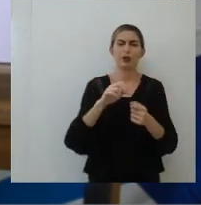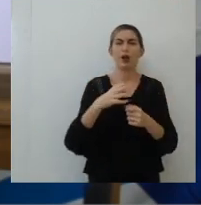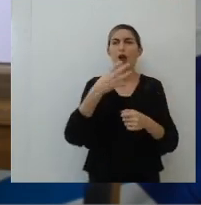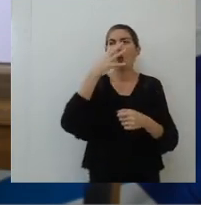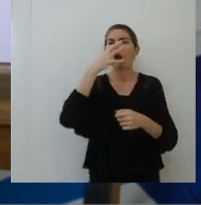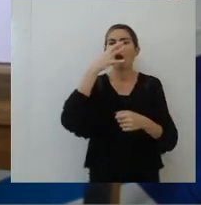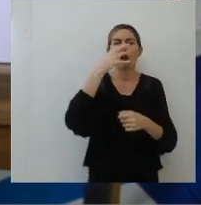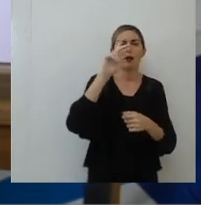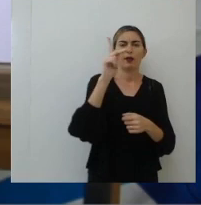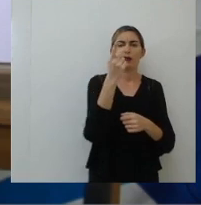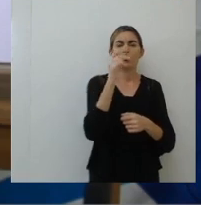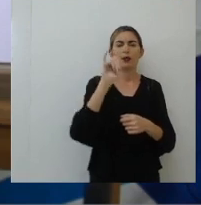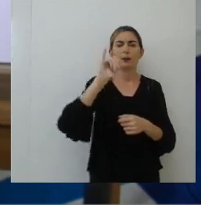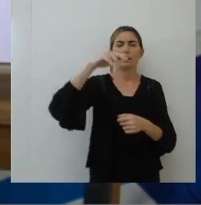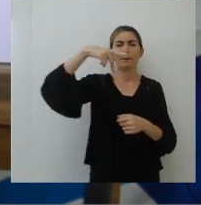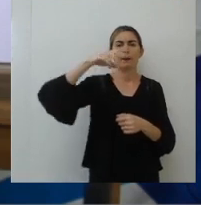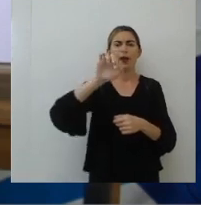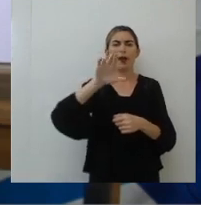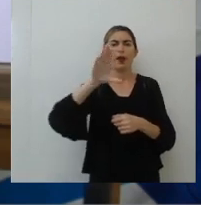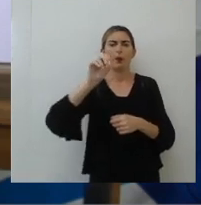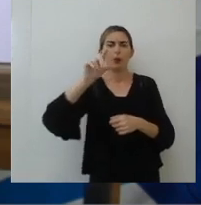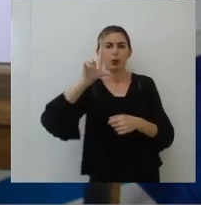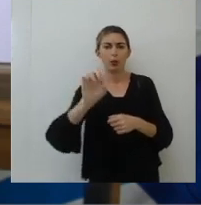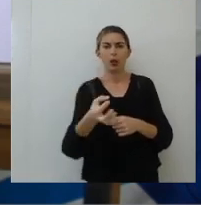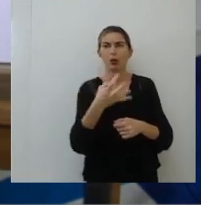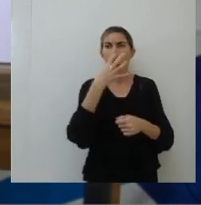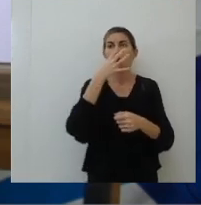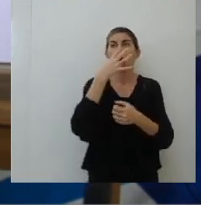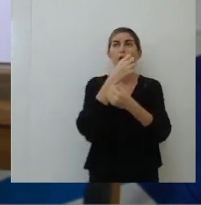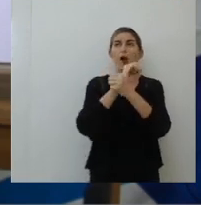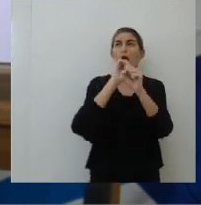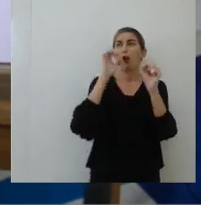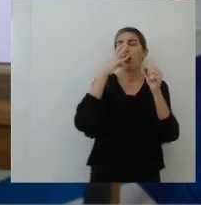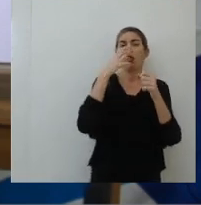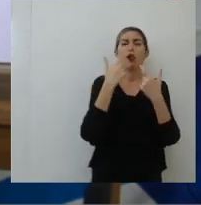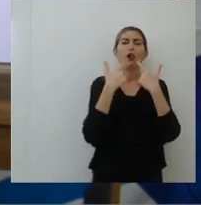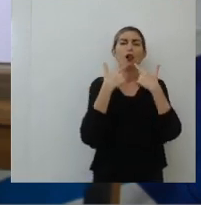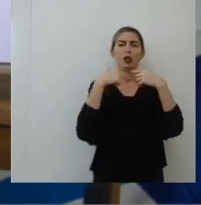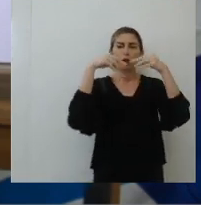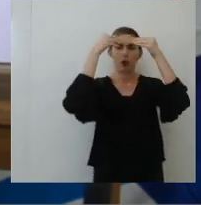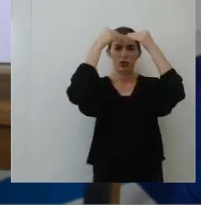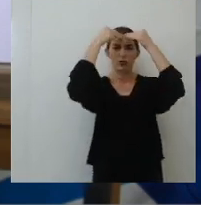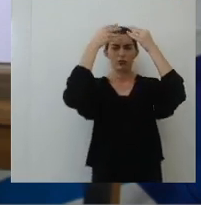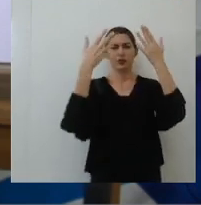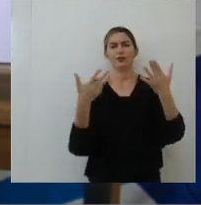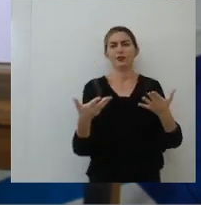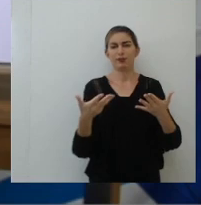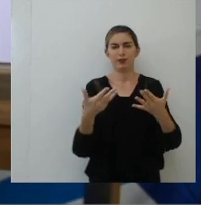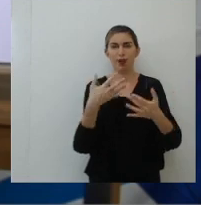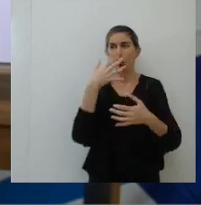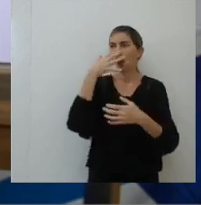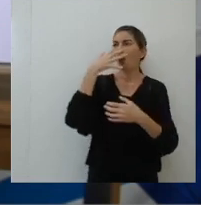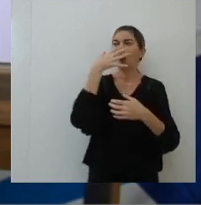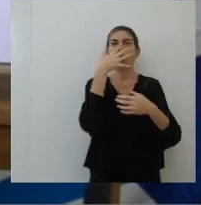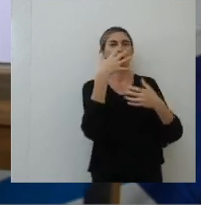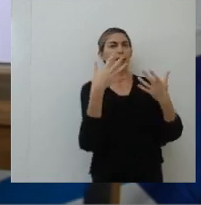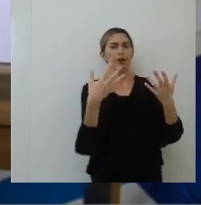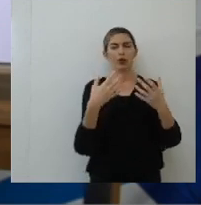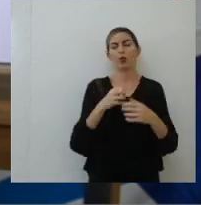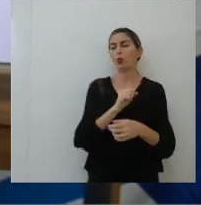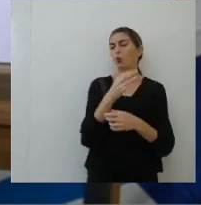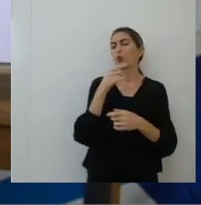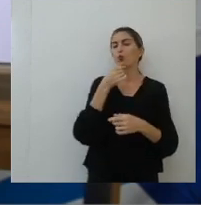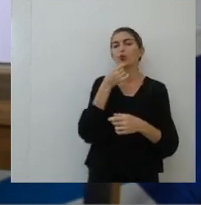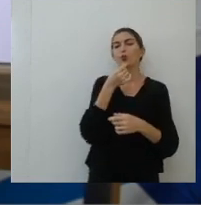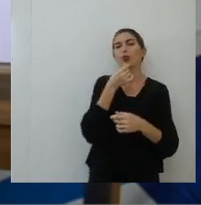Hipérbole. Se liga no prefixo hiper, exagero. É o exagero da linguagem. Olha só, presta atenção. Quando o